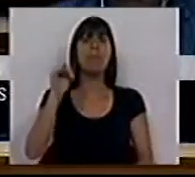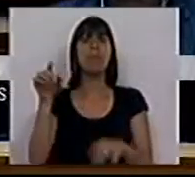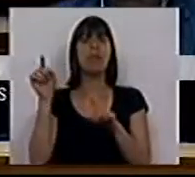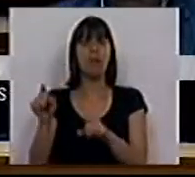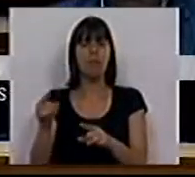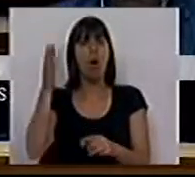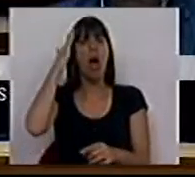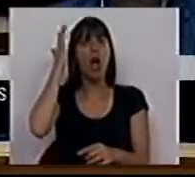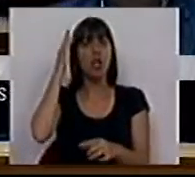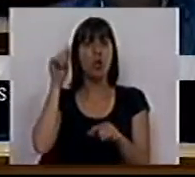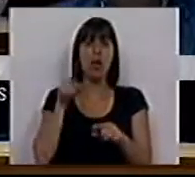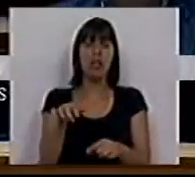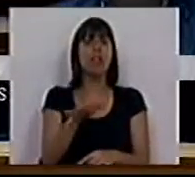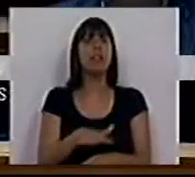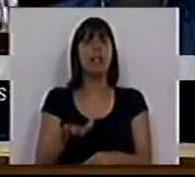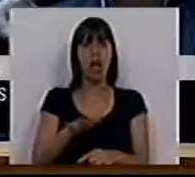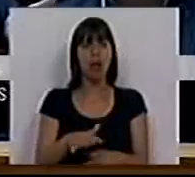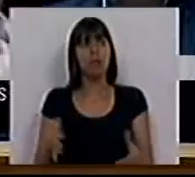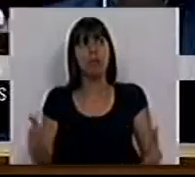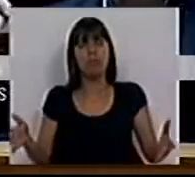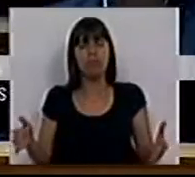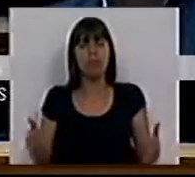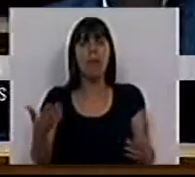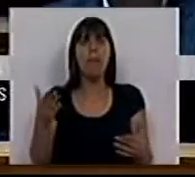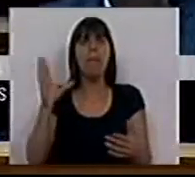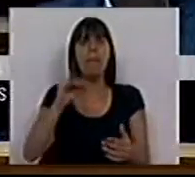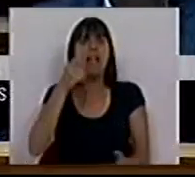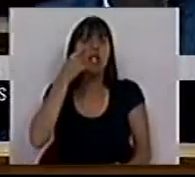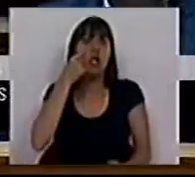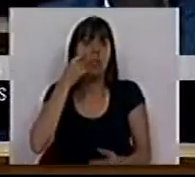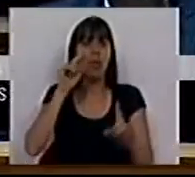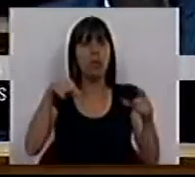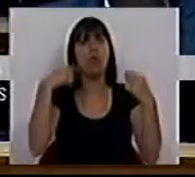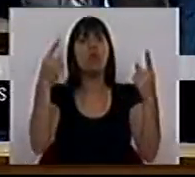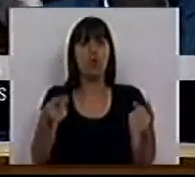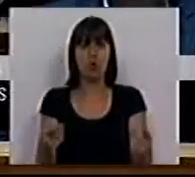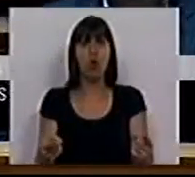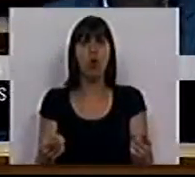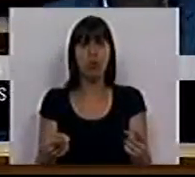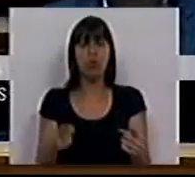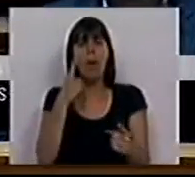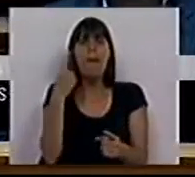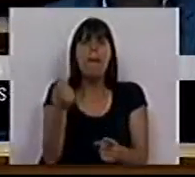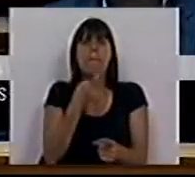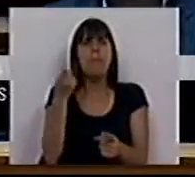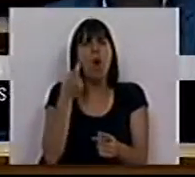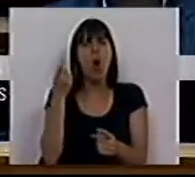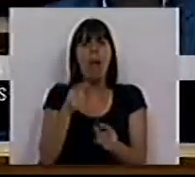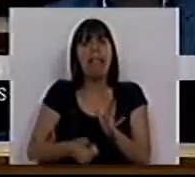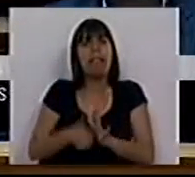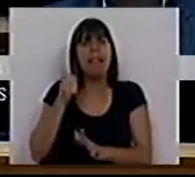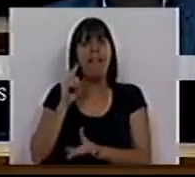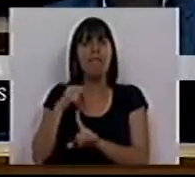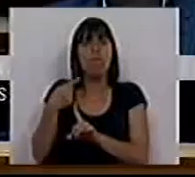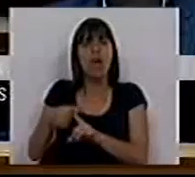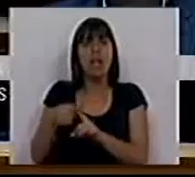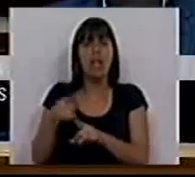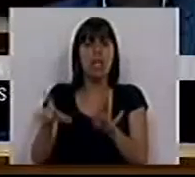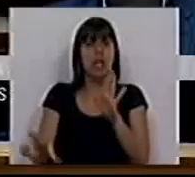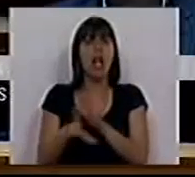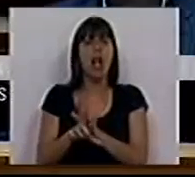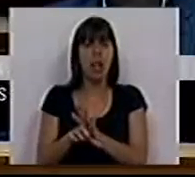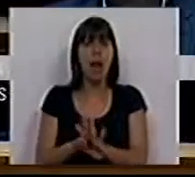Socialista entendeu, neste caso, ser mais esperto do que os outros para procurar ganhar vantagens na